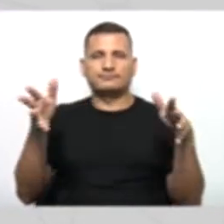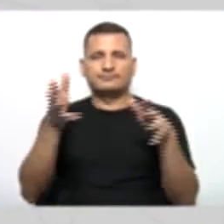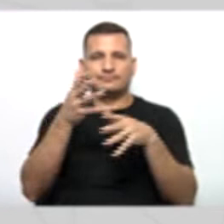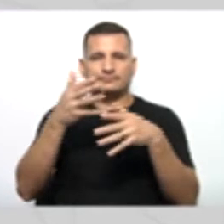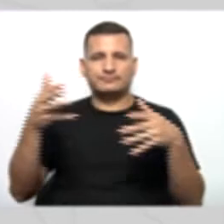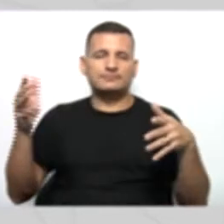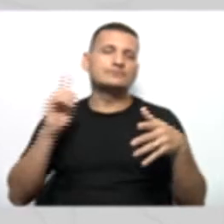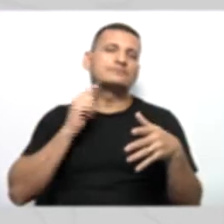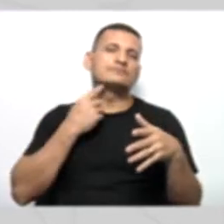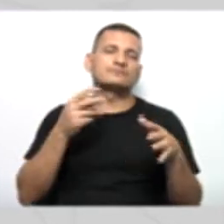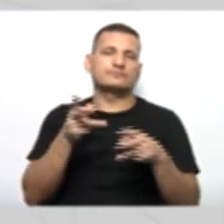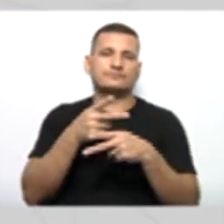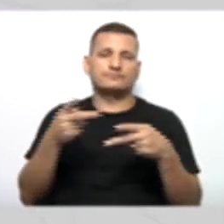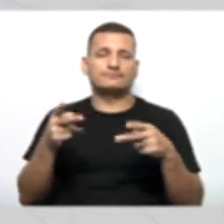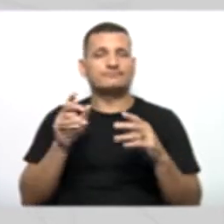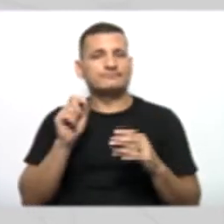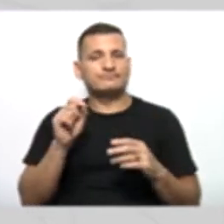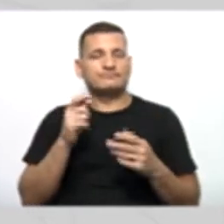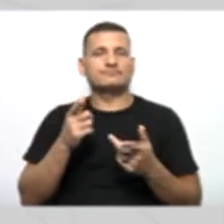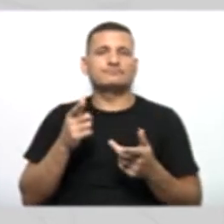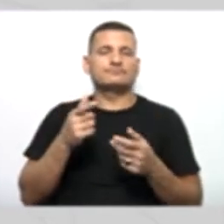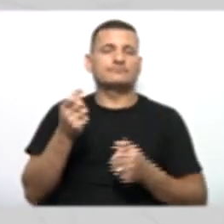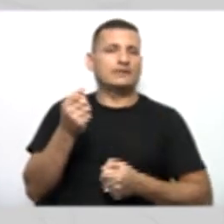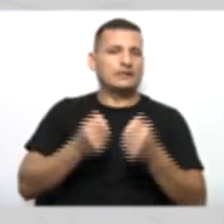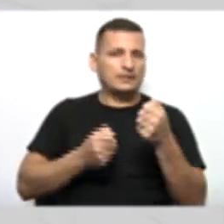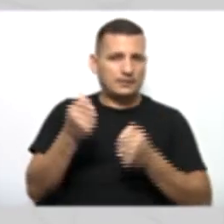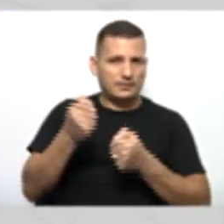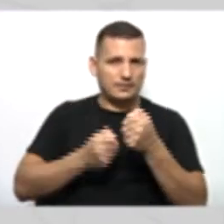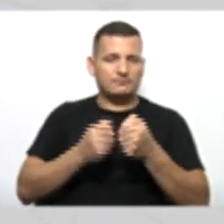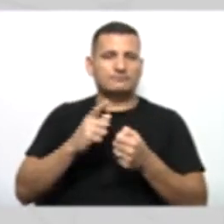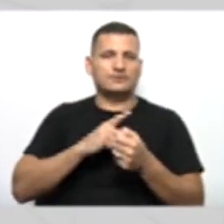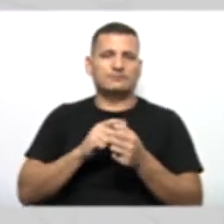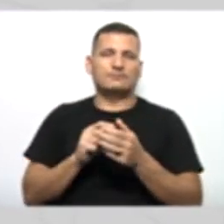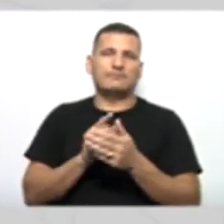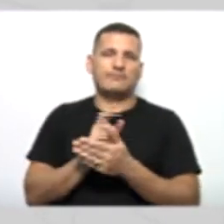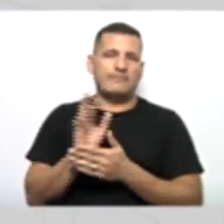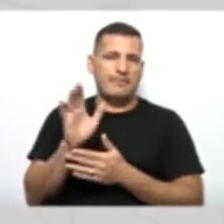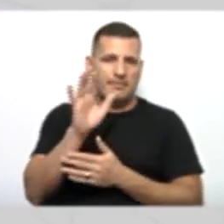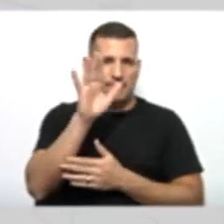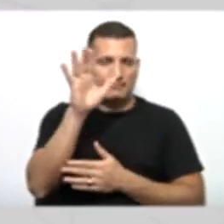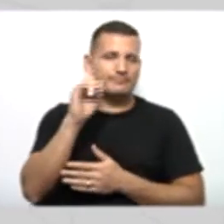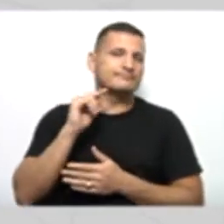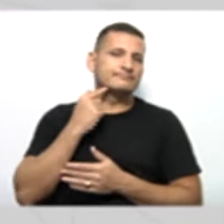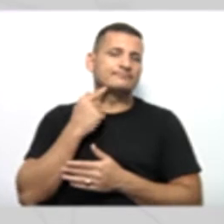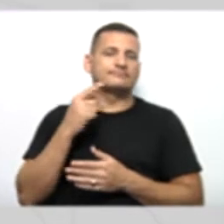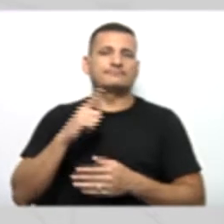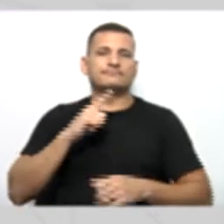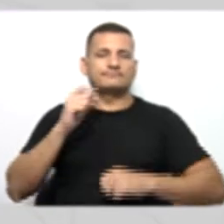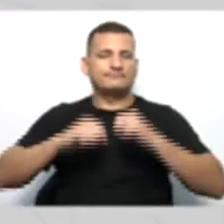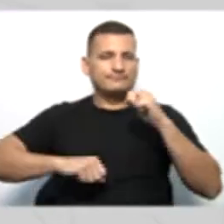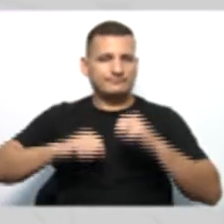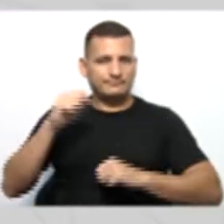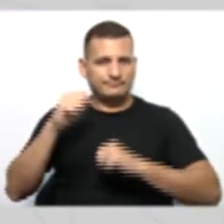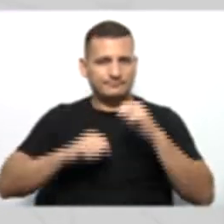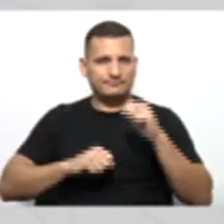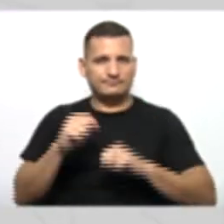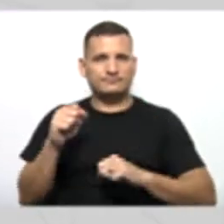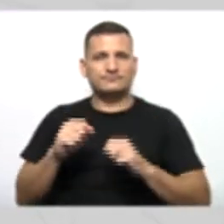Nós utilizamos carros que consomem combustíveis, nós temos indústrias que queimam